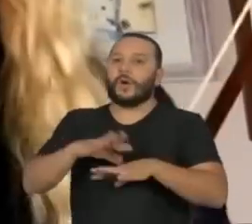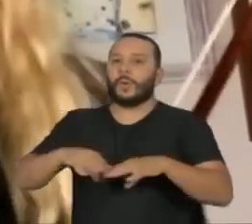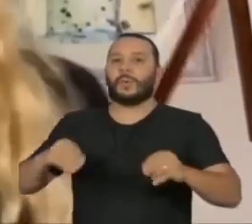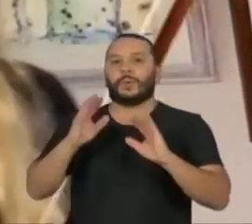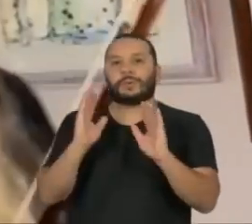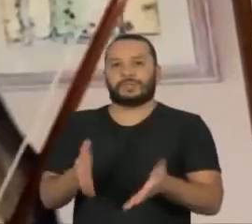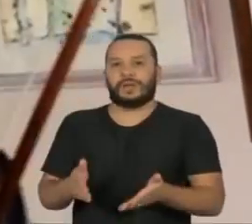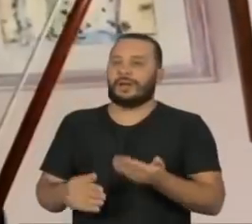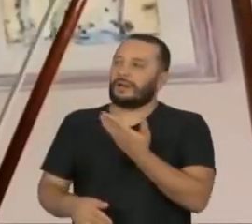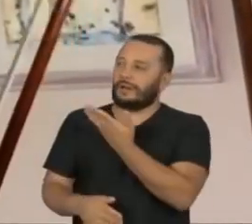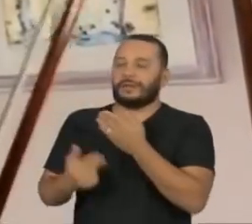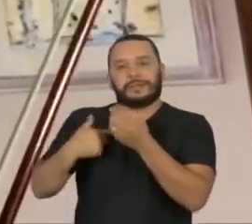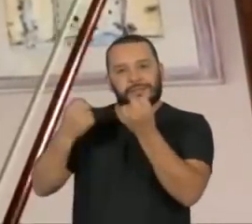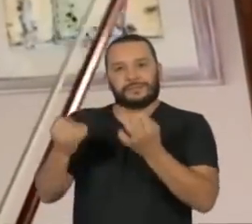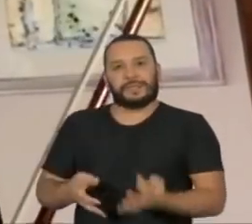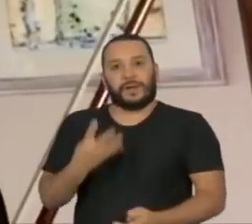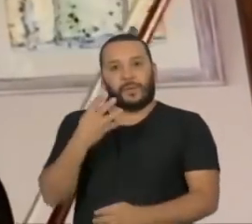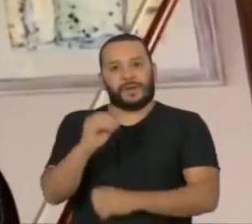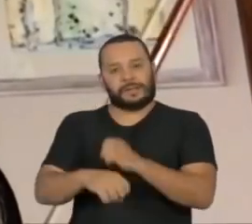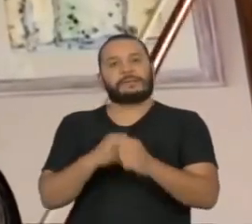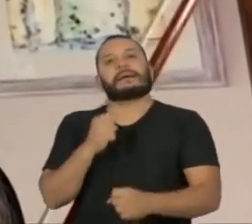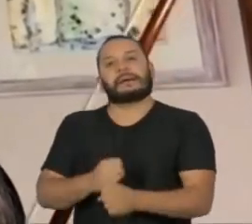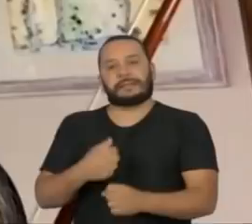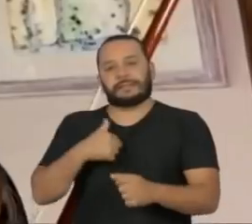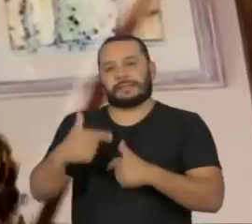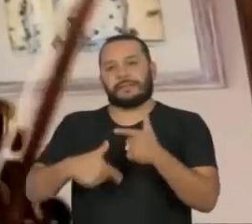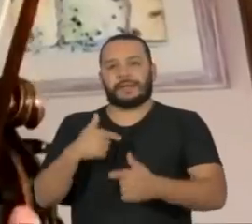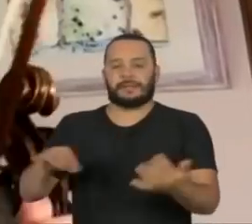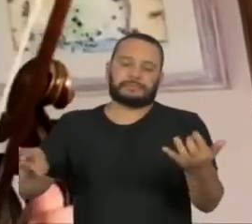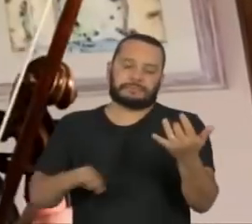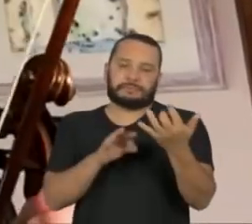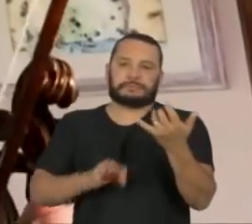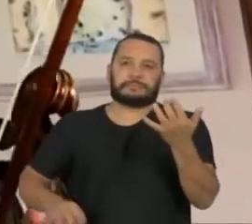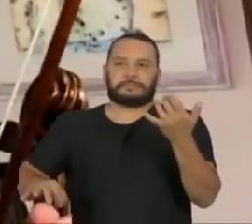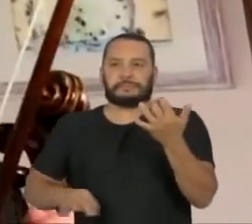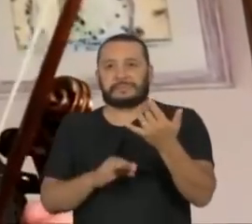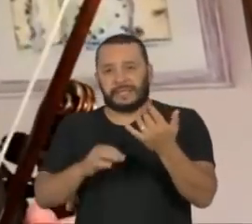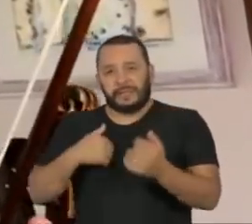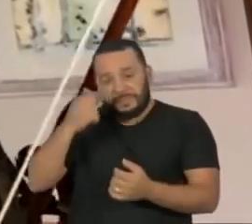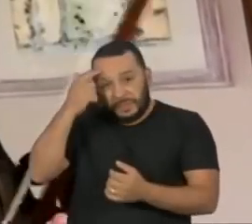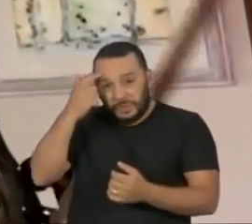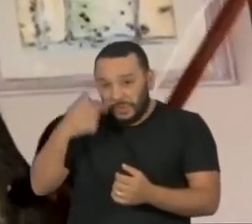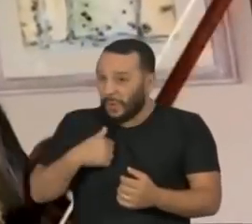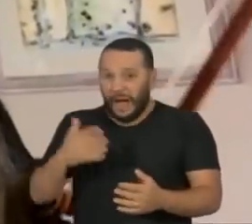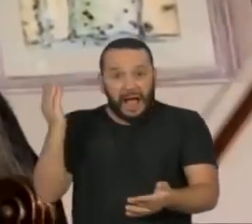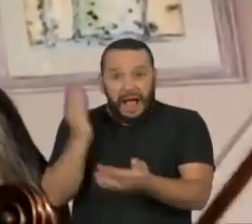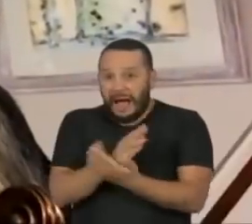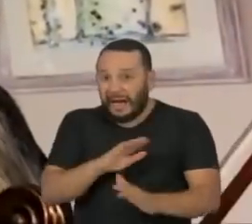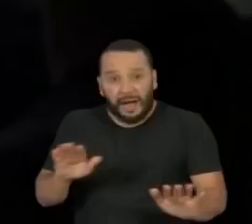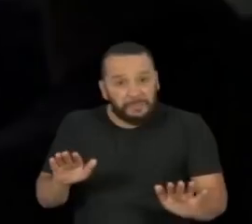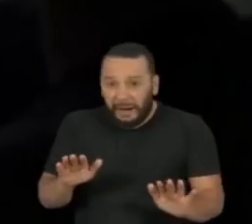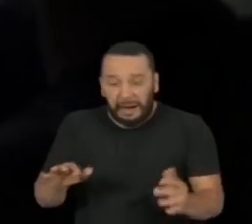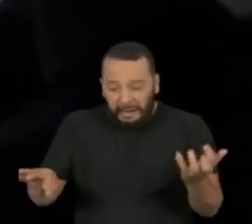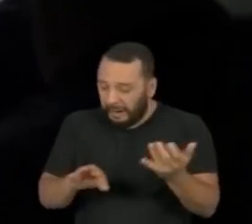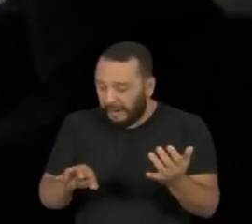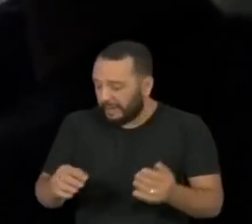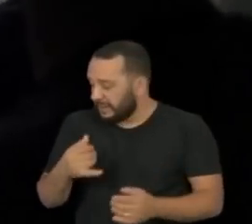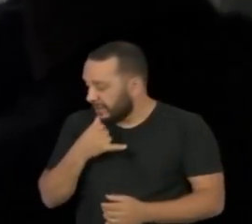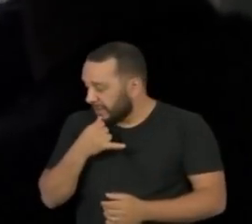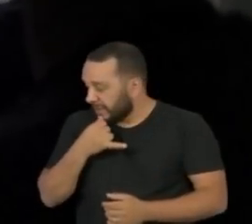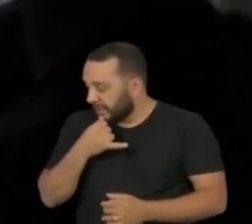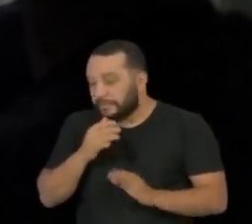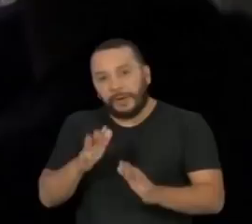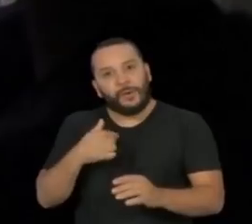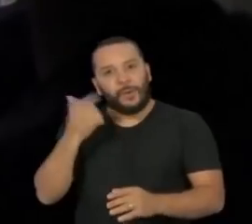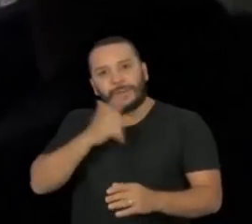recuperada, ela afirma que após 40 anos como violinista, a ideia de não poder mais tocar a deixava arrasada.